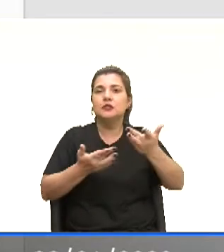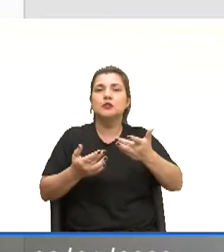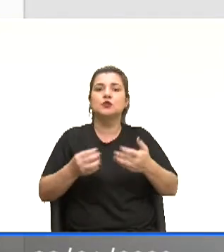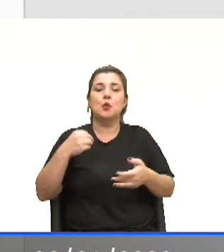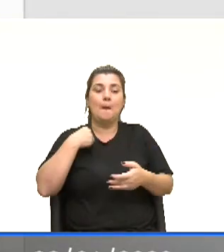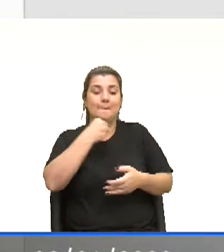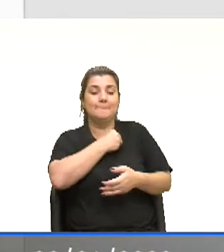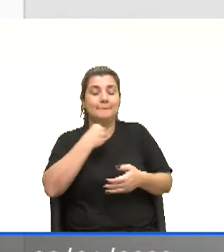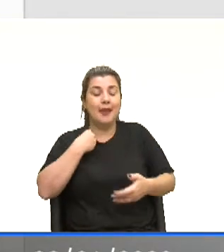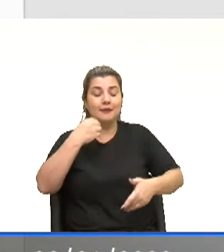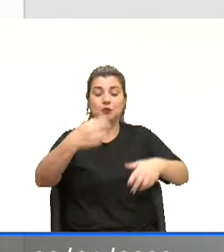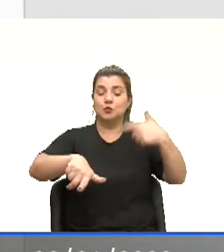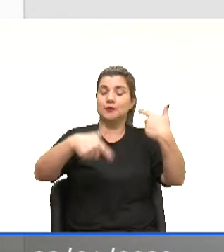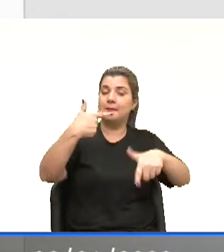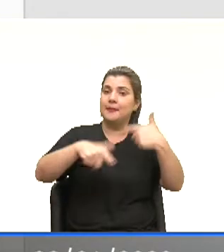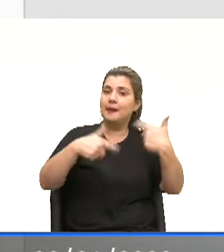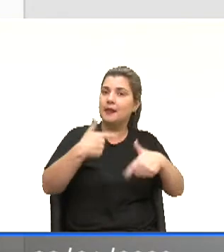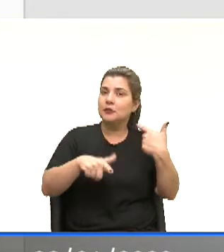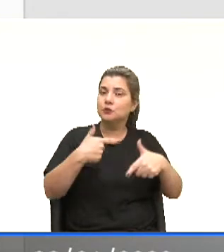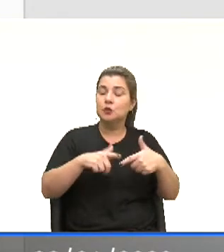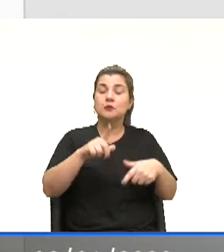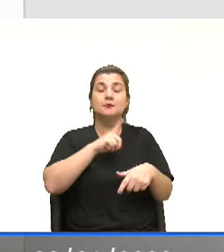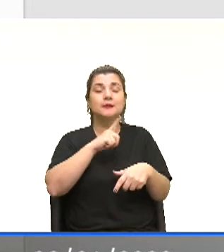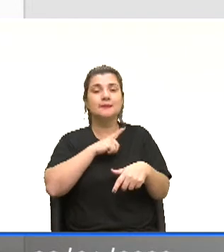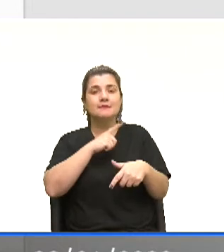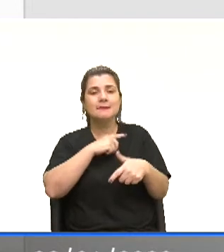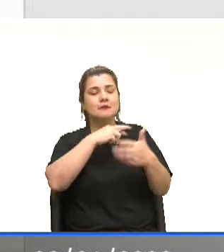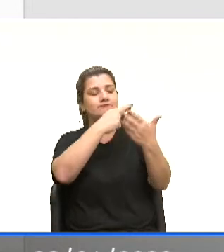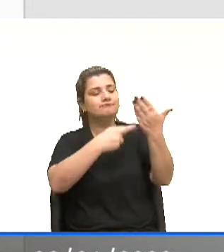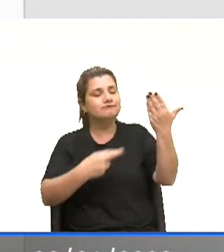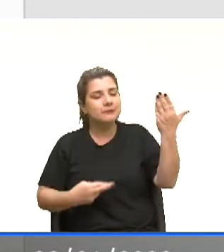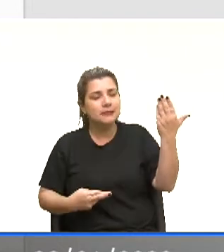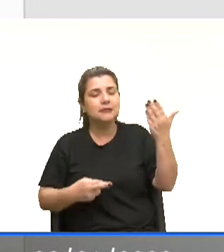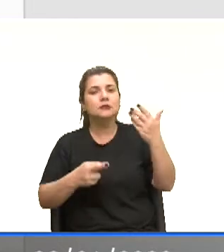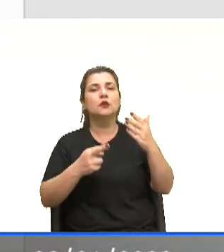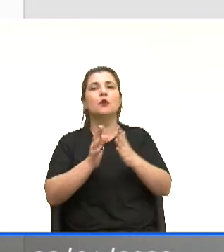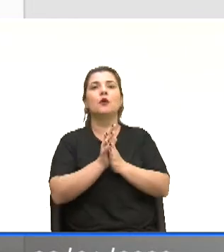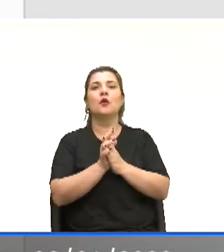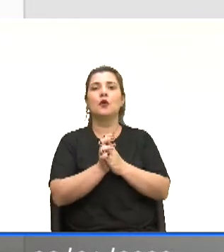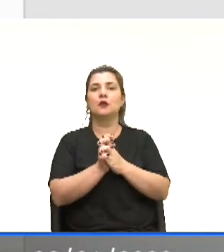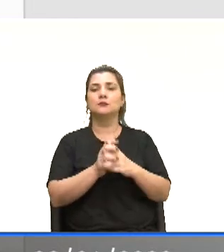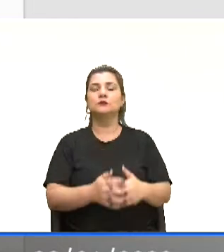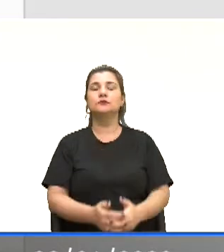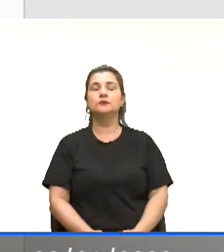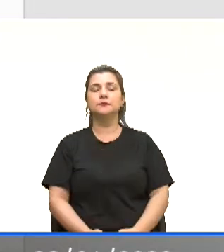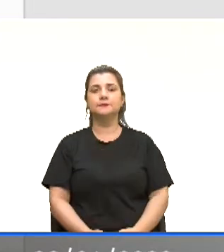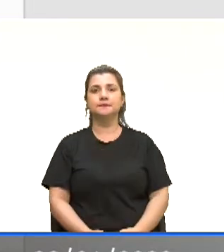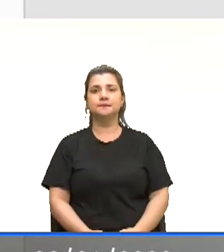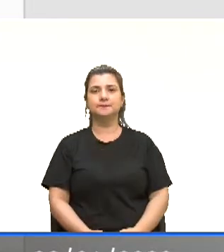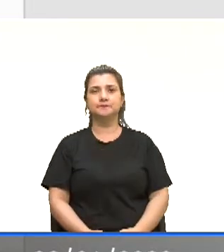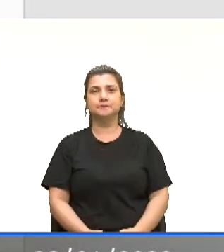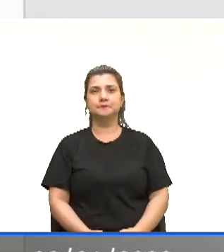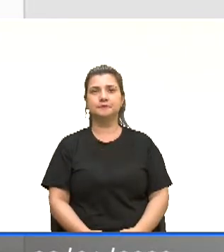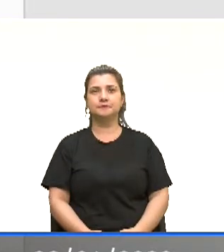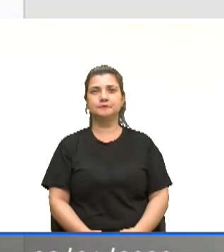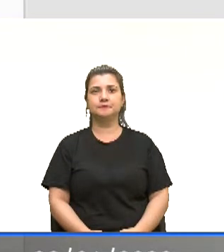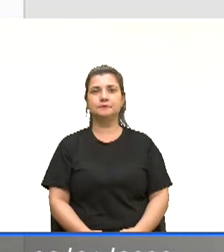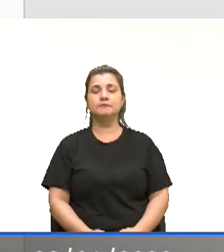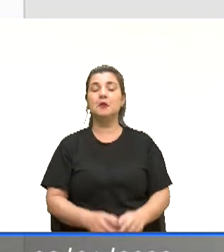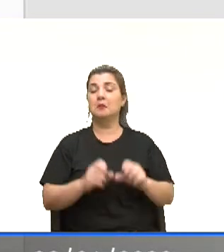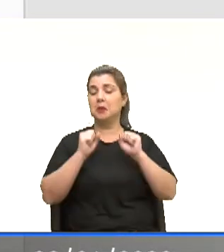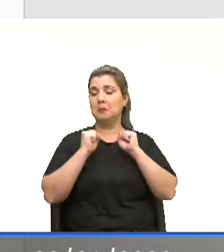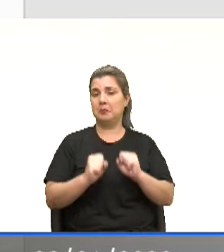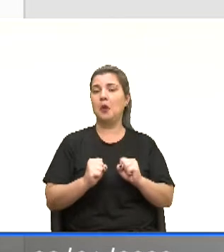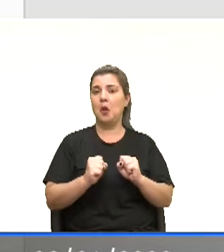que tenham, como foi falado, protocolos para... Engraçaria no passado. Para que